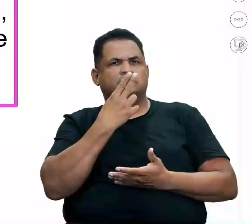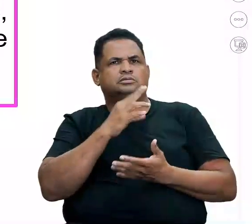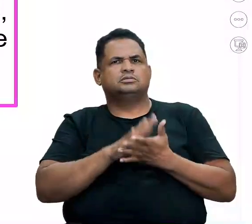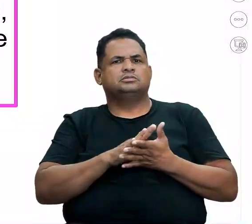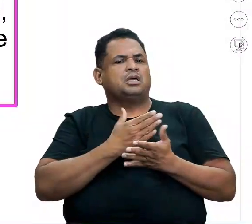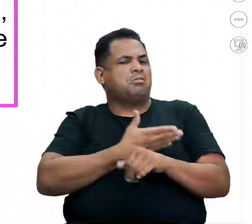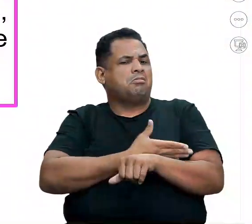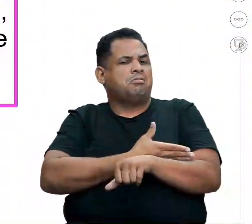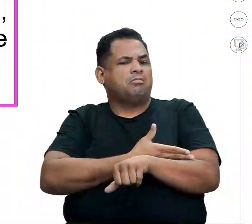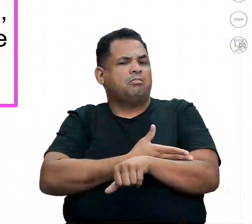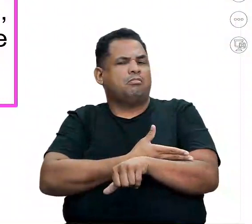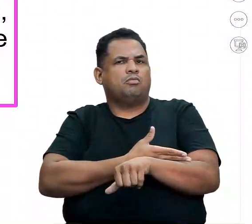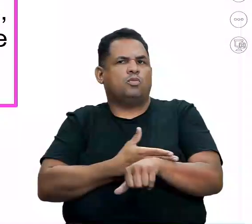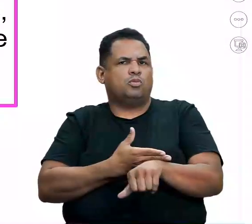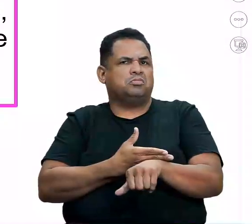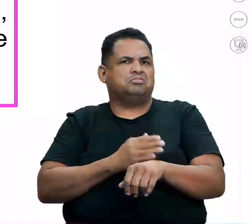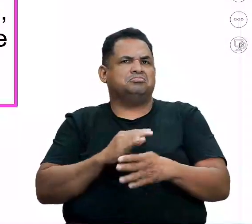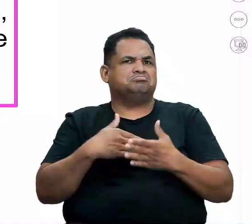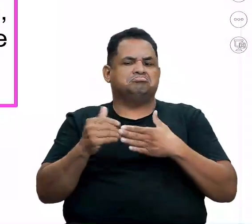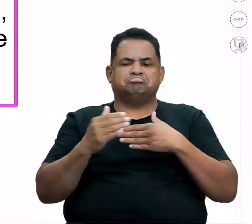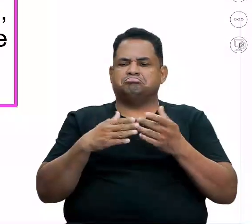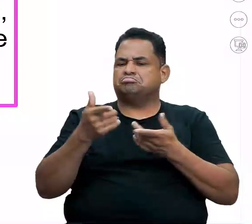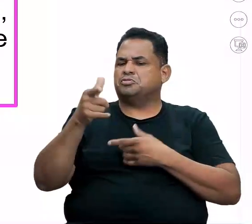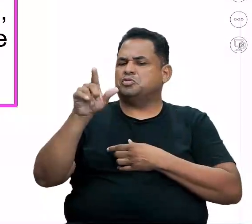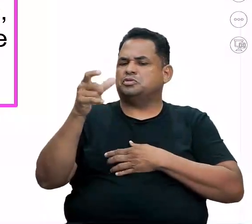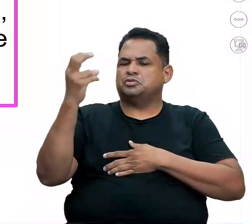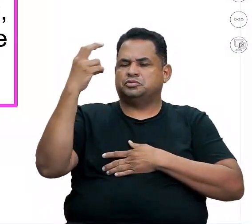costume comum em outra.